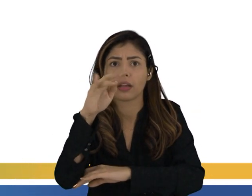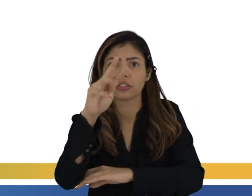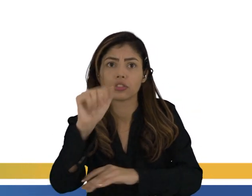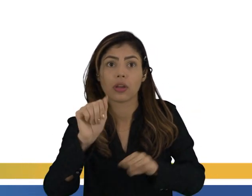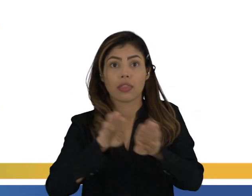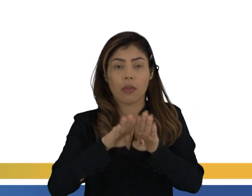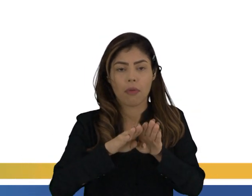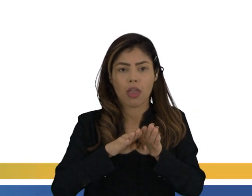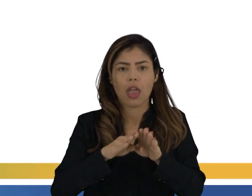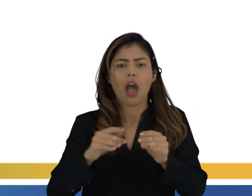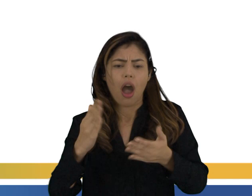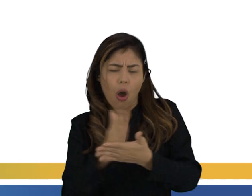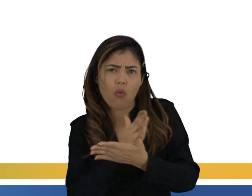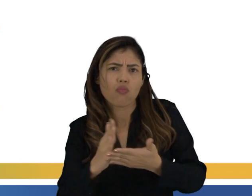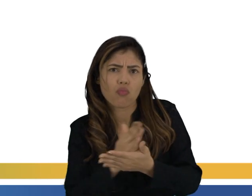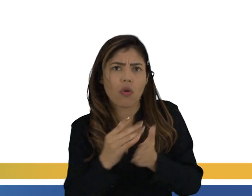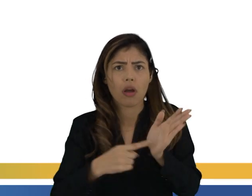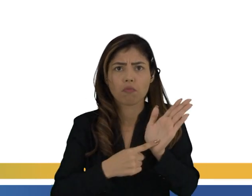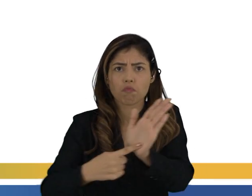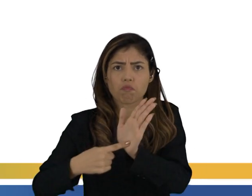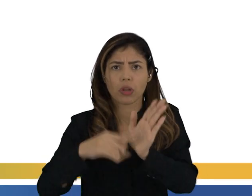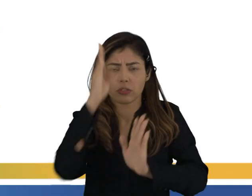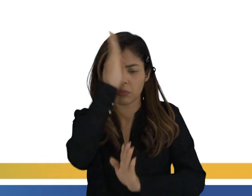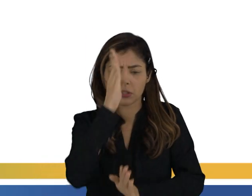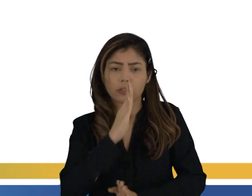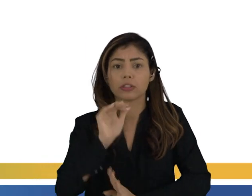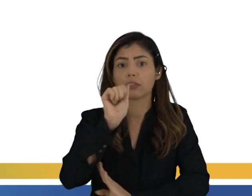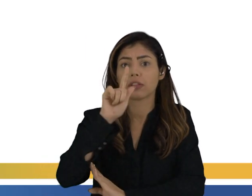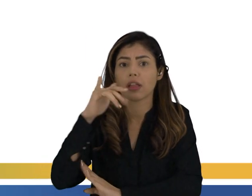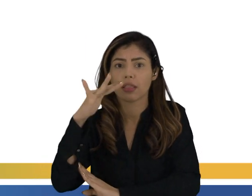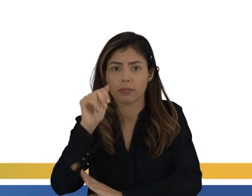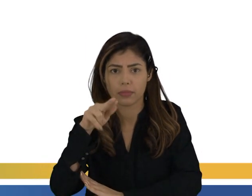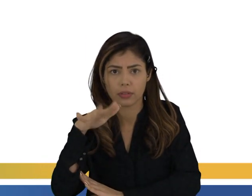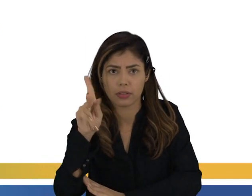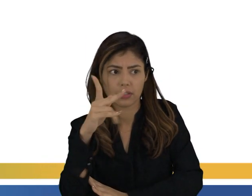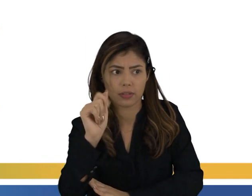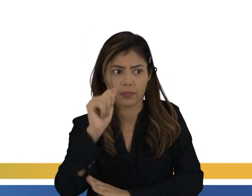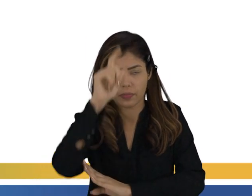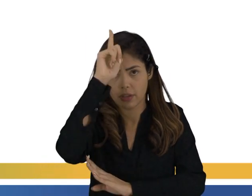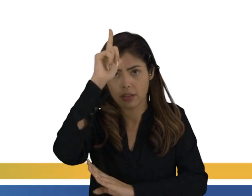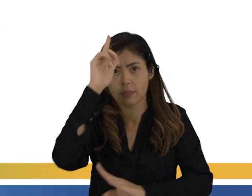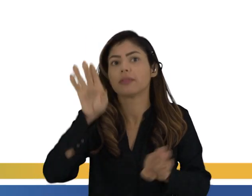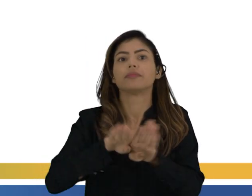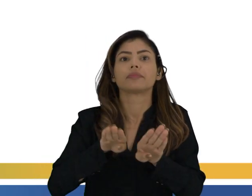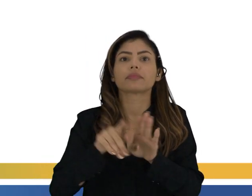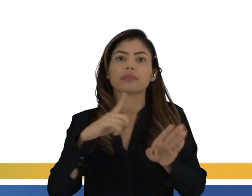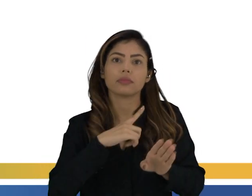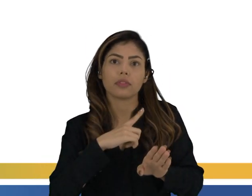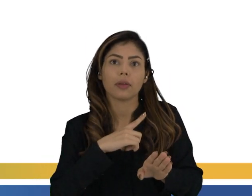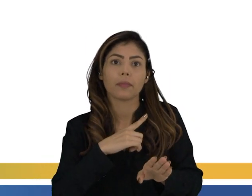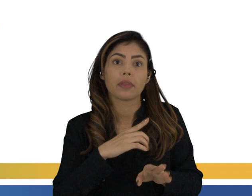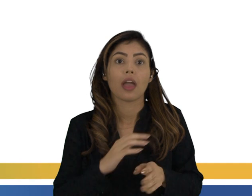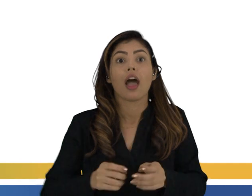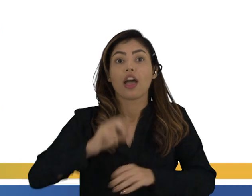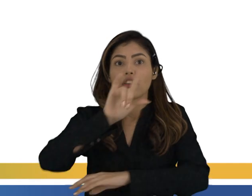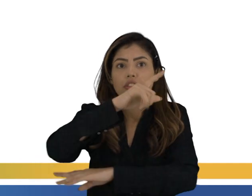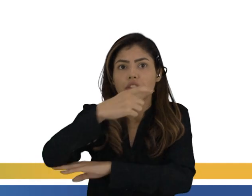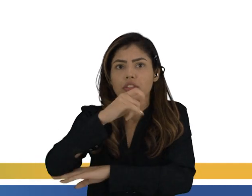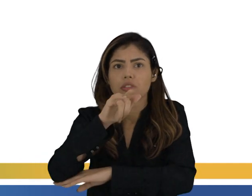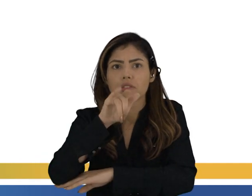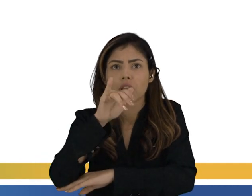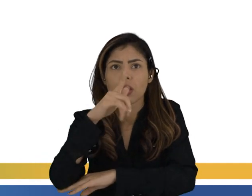foram expostas no Brasil e na Alemanha. E o trabalho de Dalmir, gente, é na xilogravura, desde